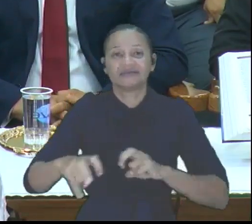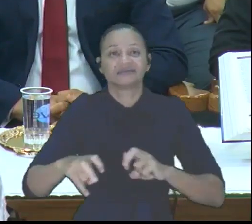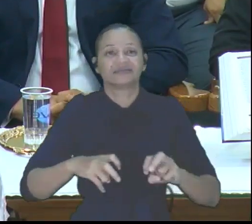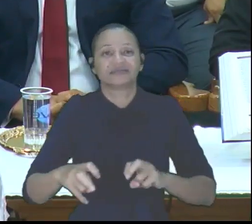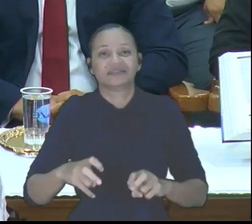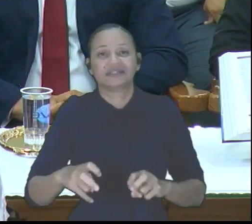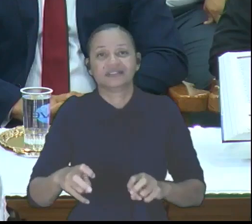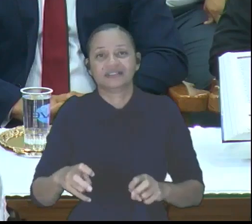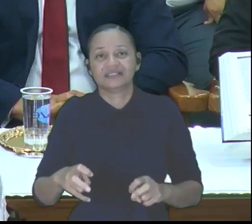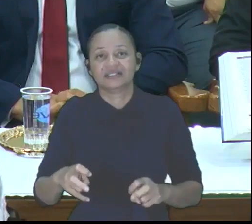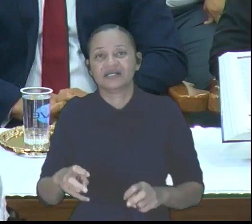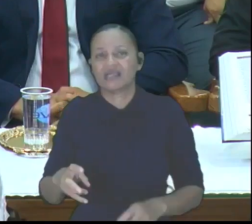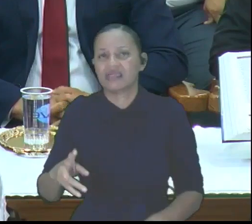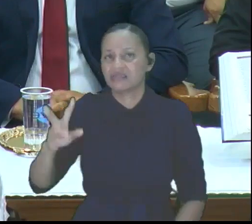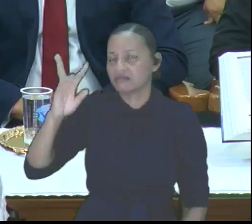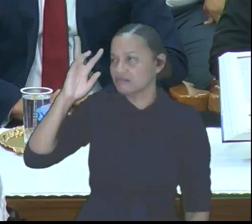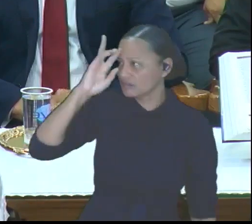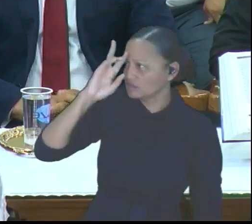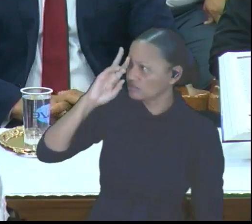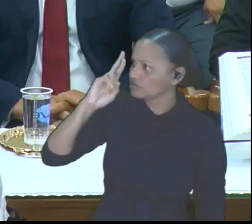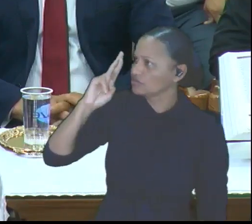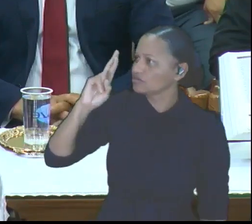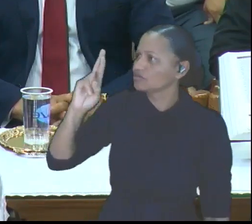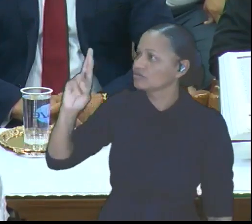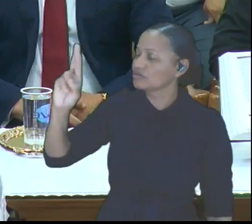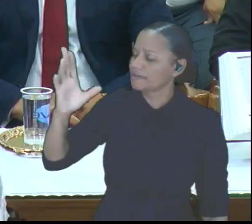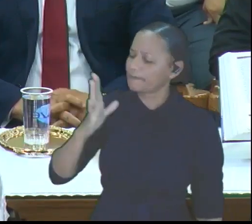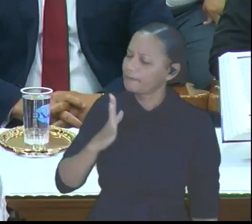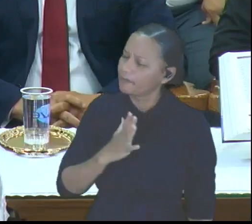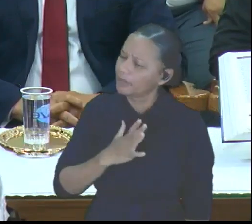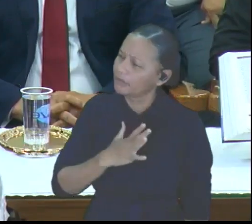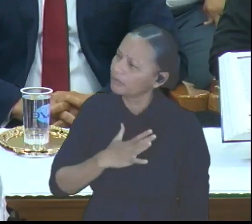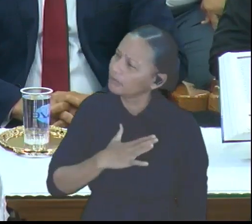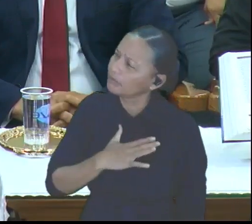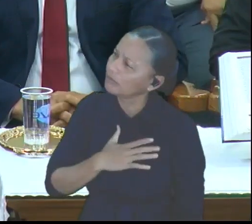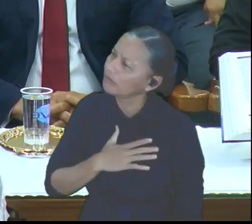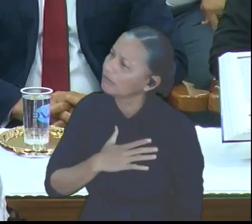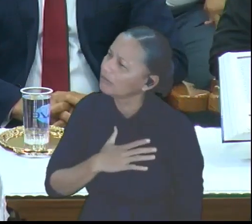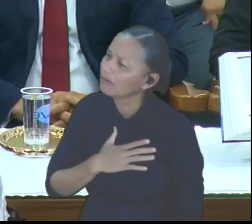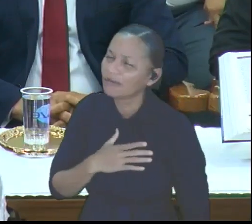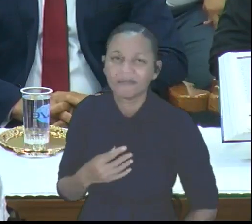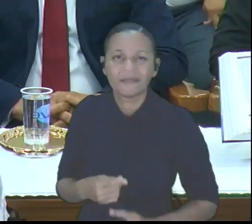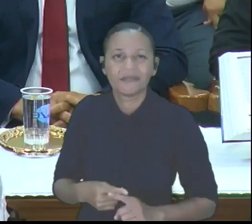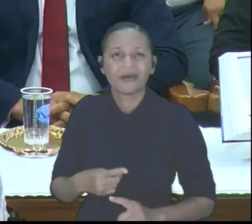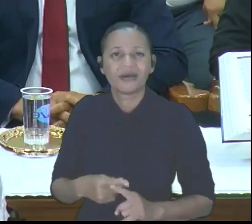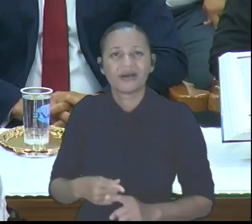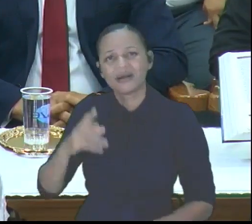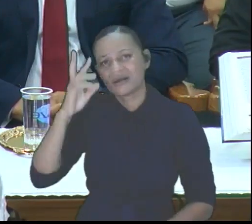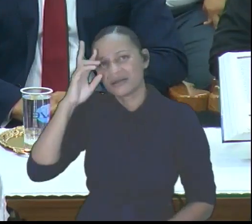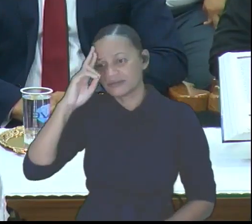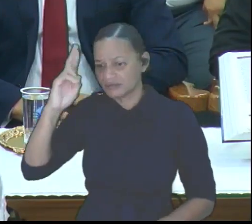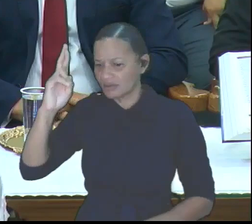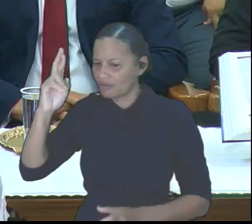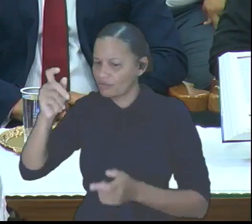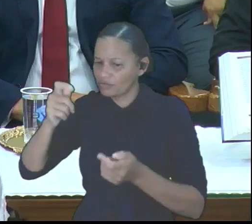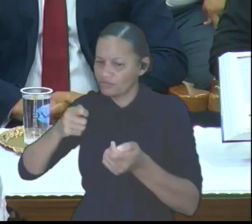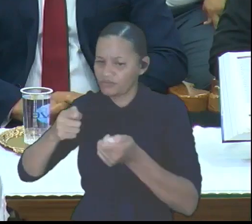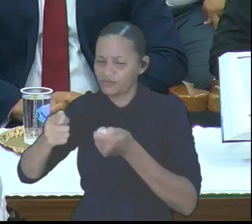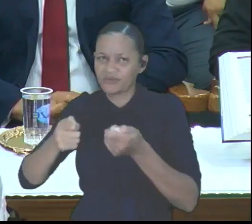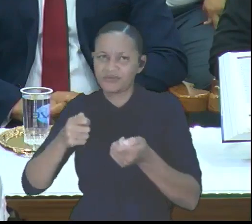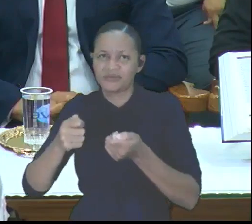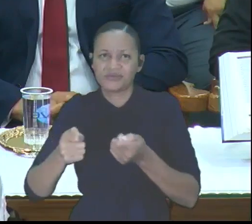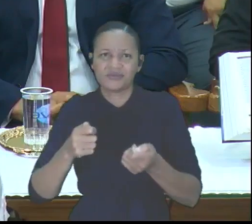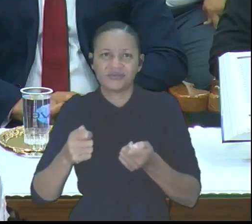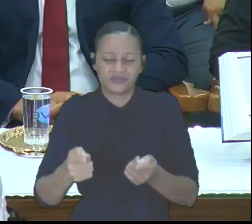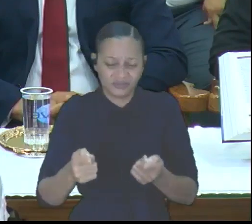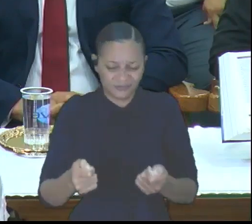Ele primeiro começa, Senhor meu. Porque Senhor dá a ideia de controle. Senhor, a partir